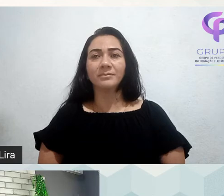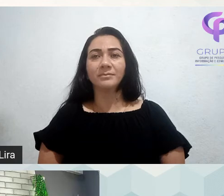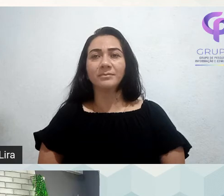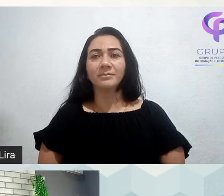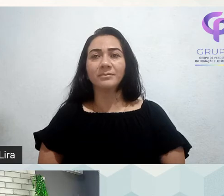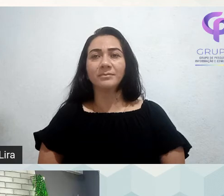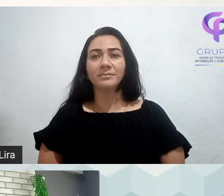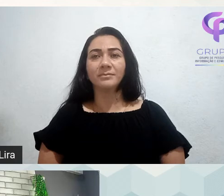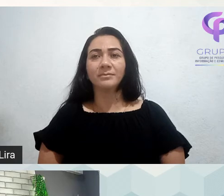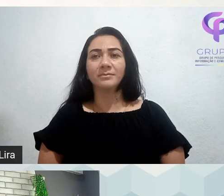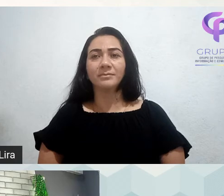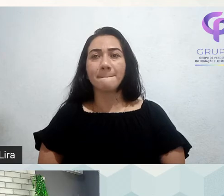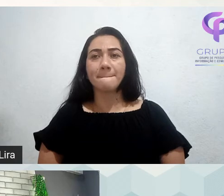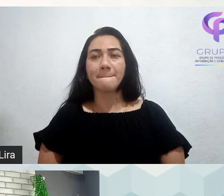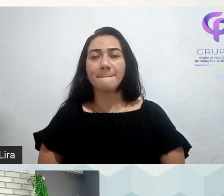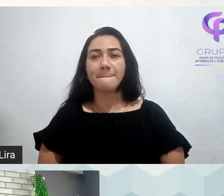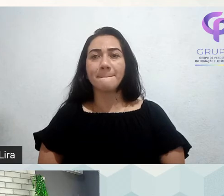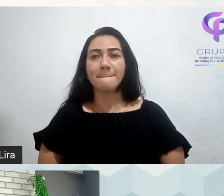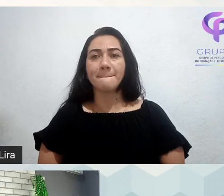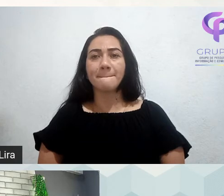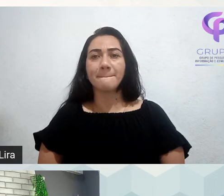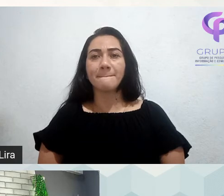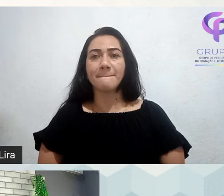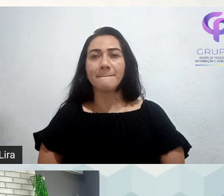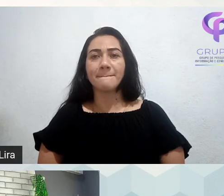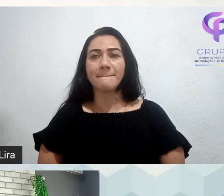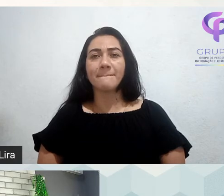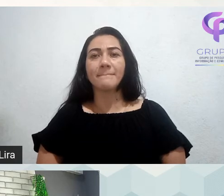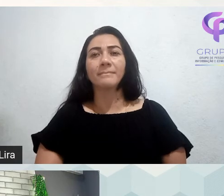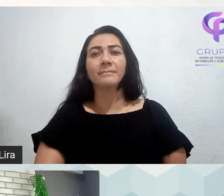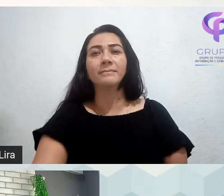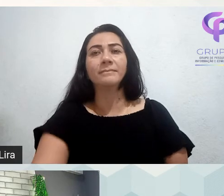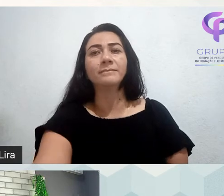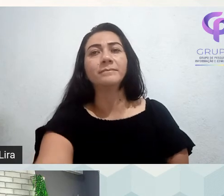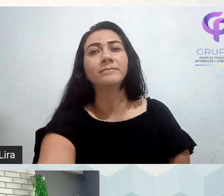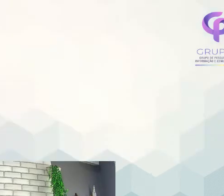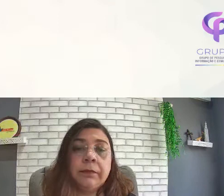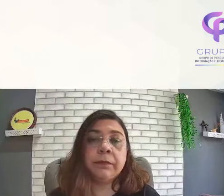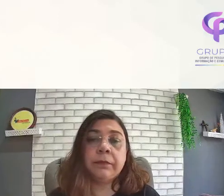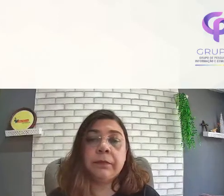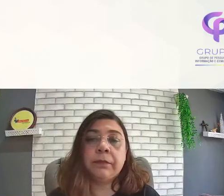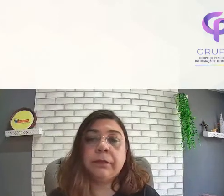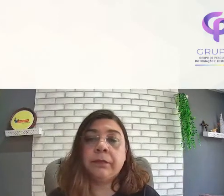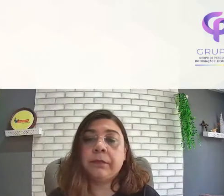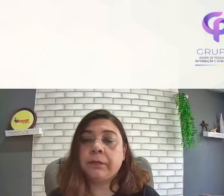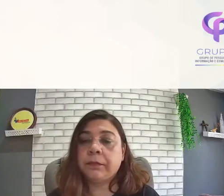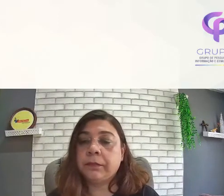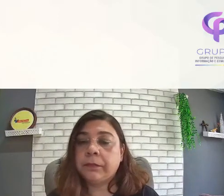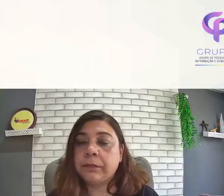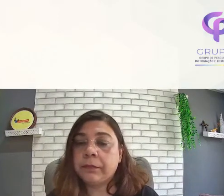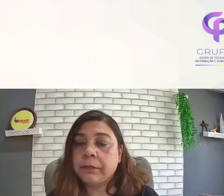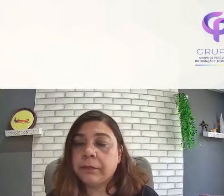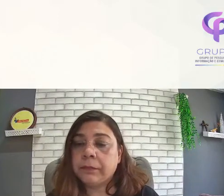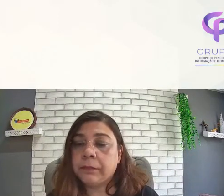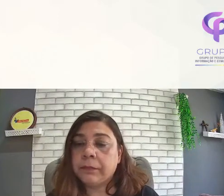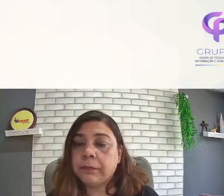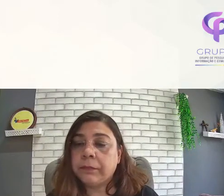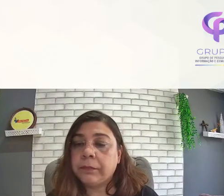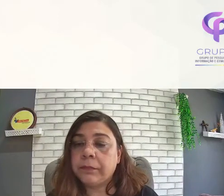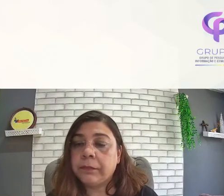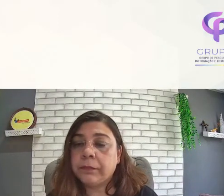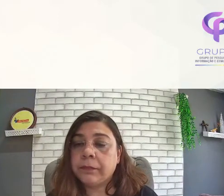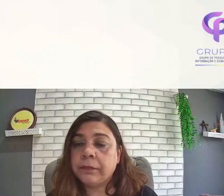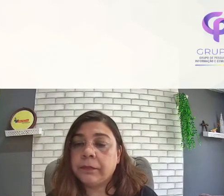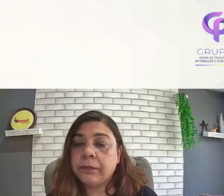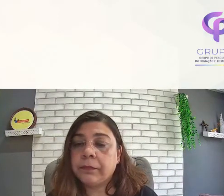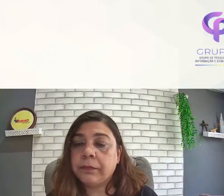de aprender, sem dúvida nenhuma. Porque existem inúmeras chances de você elaborar um projeto,